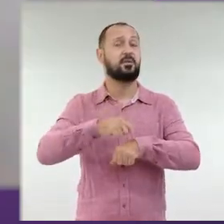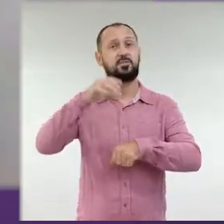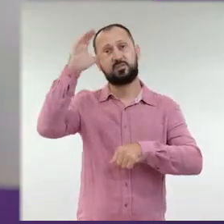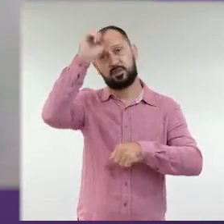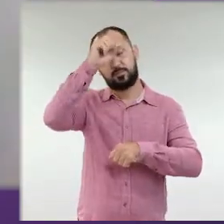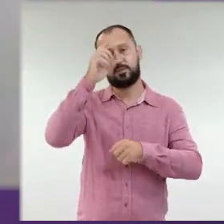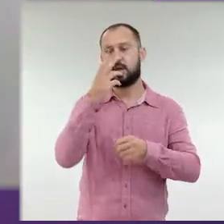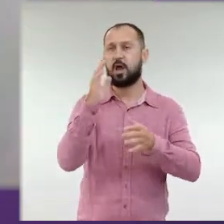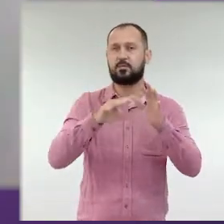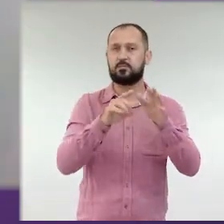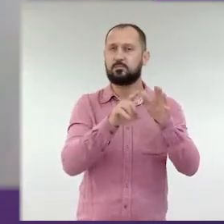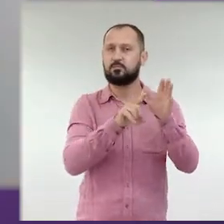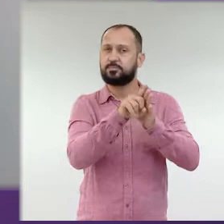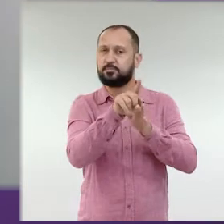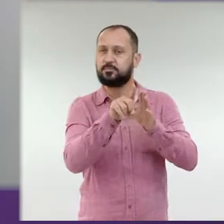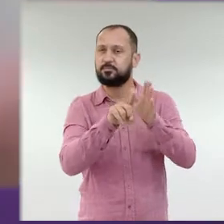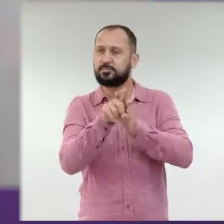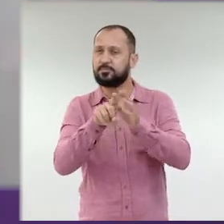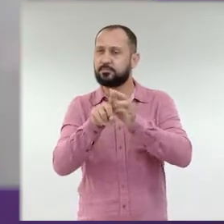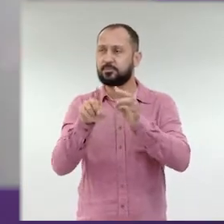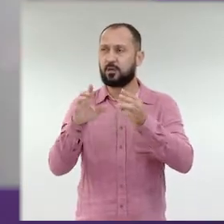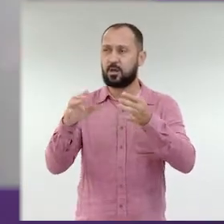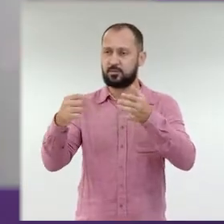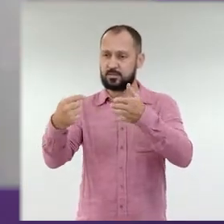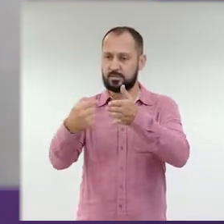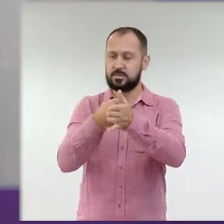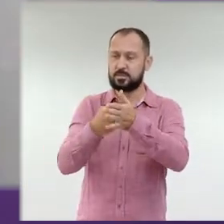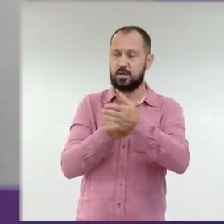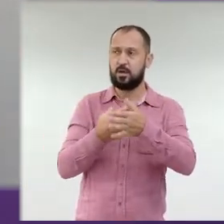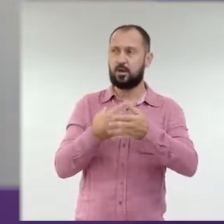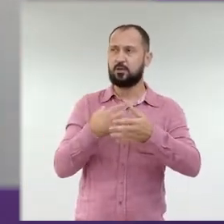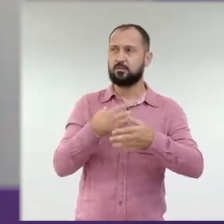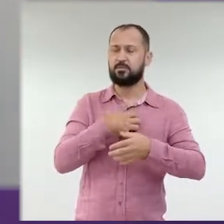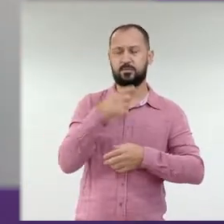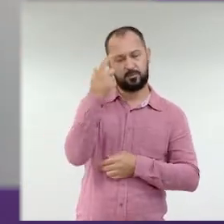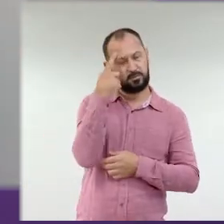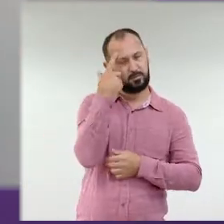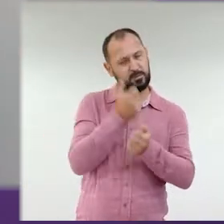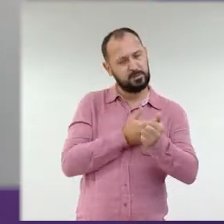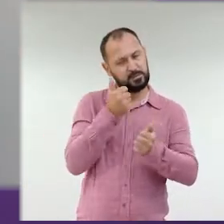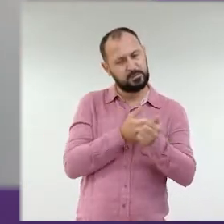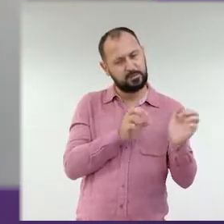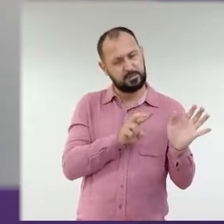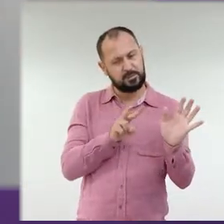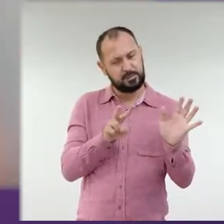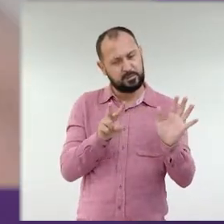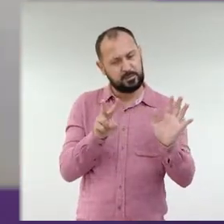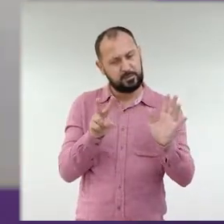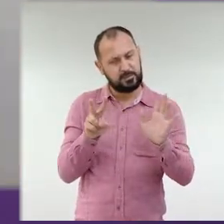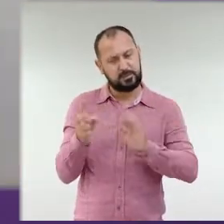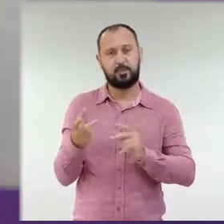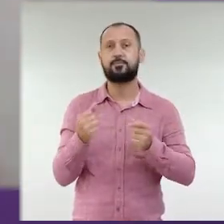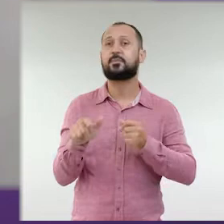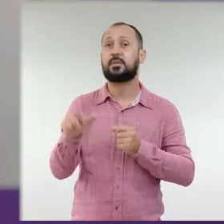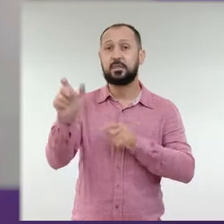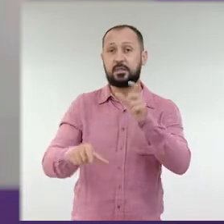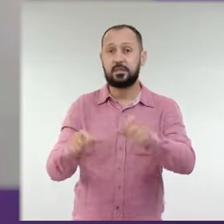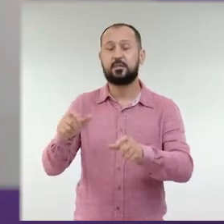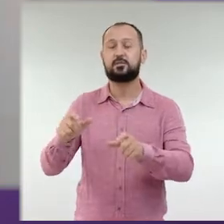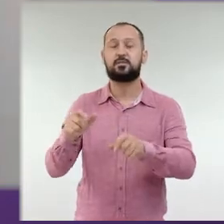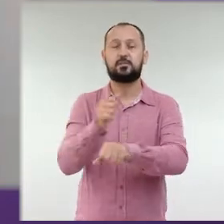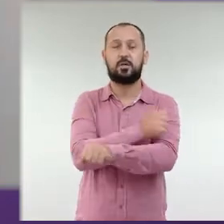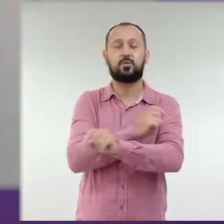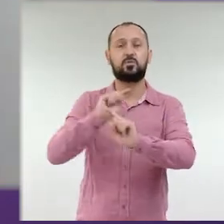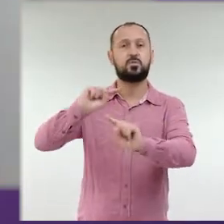com 2 ou 3 perguntas desses alunos que nos fazem passar a semana inteira pensando. E aí também esses alunos